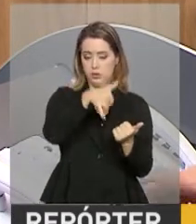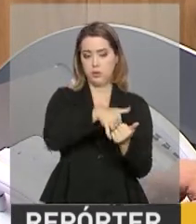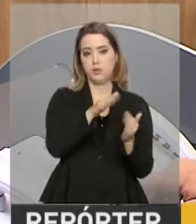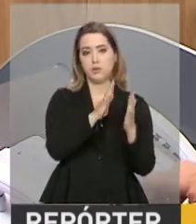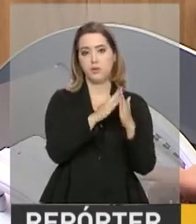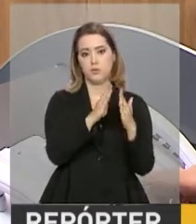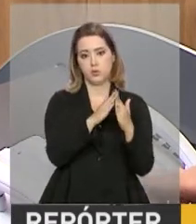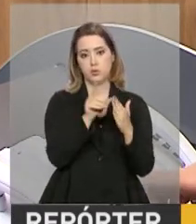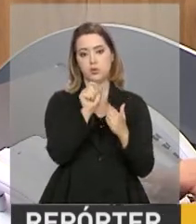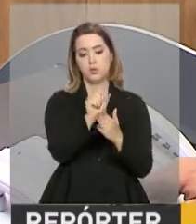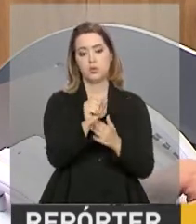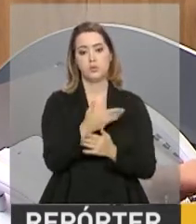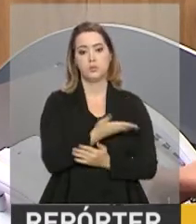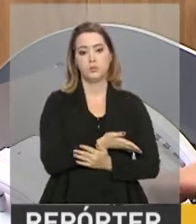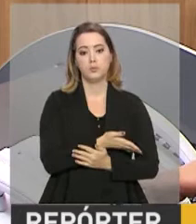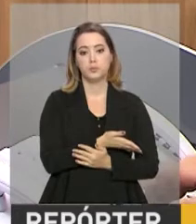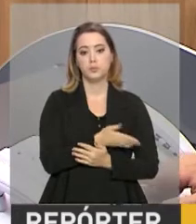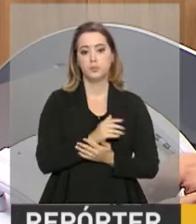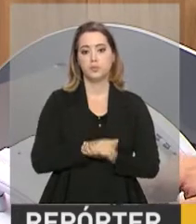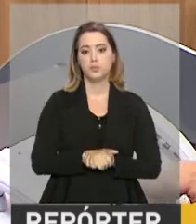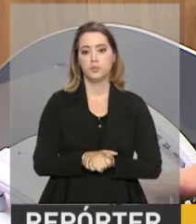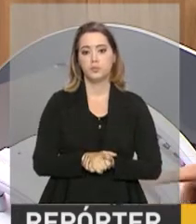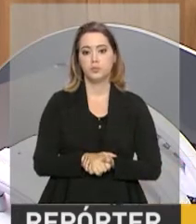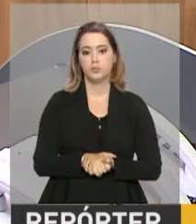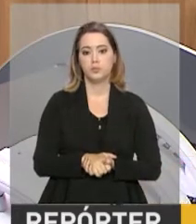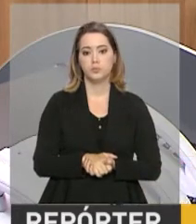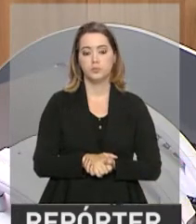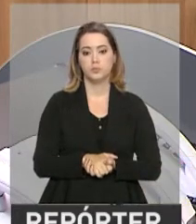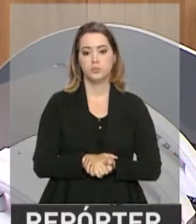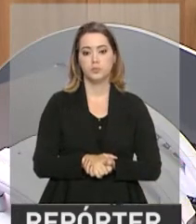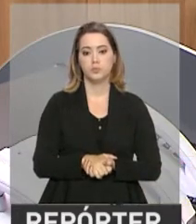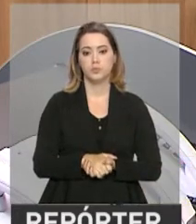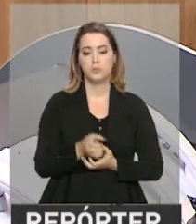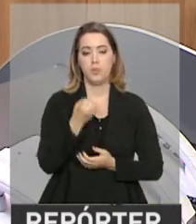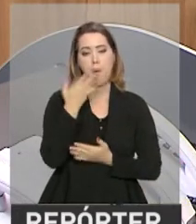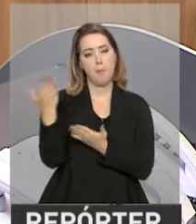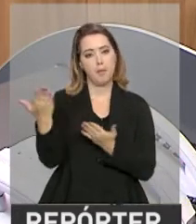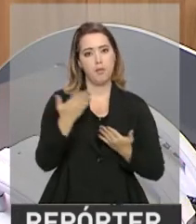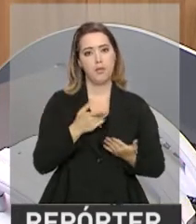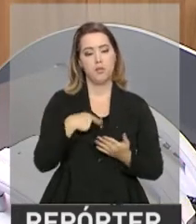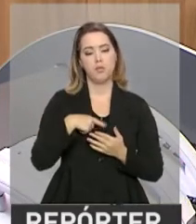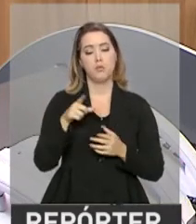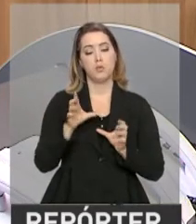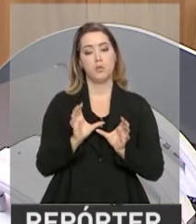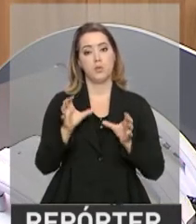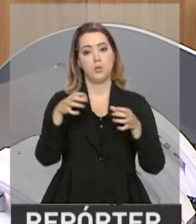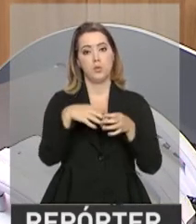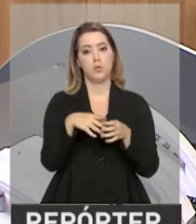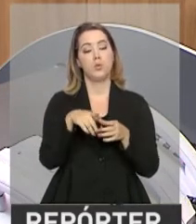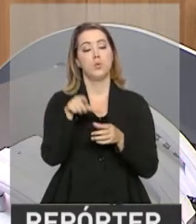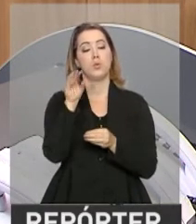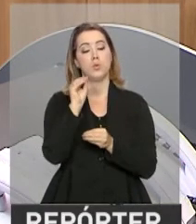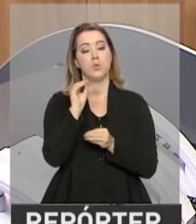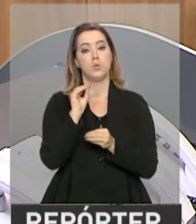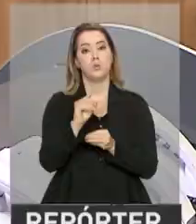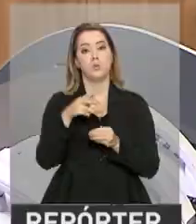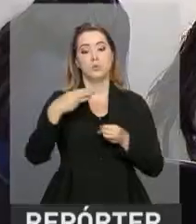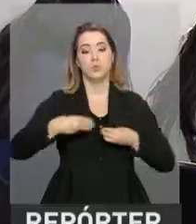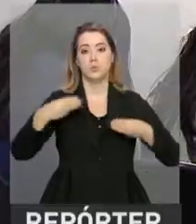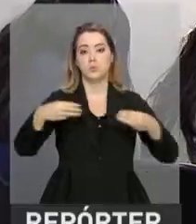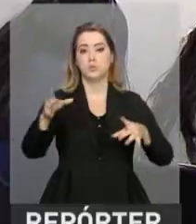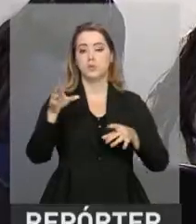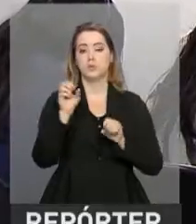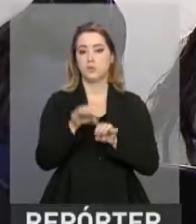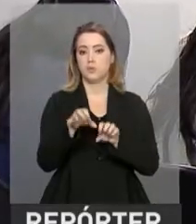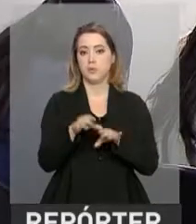meu 6 o meia um bom vinho da central de atendimento do ministério da educação